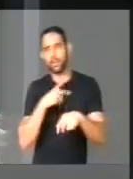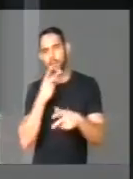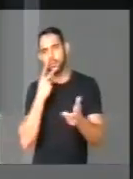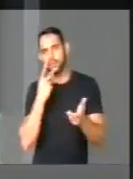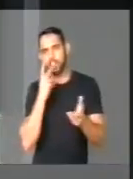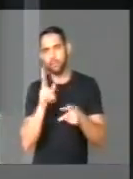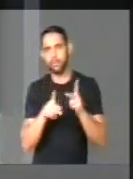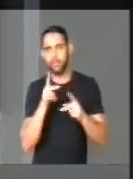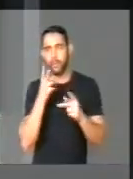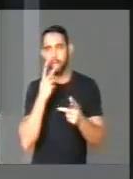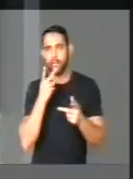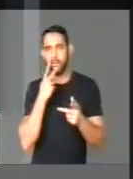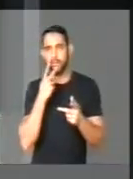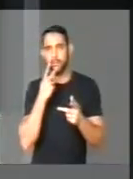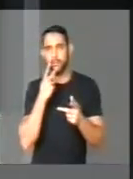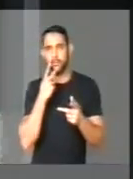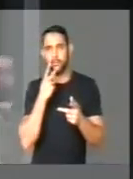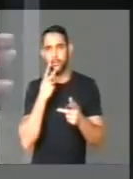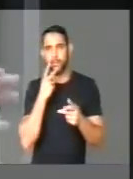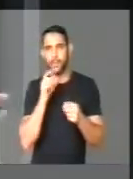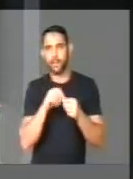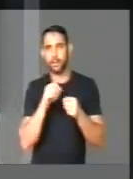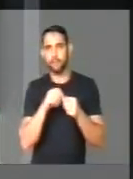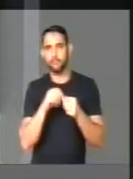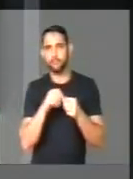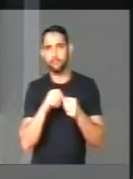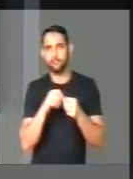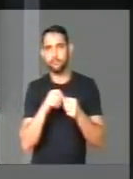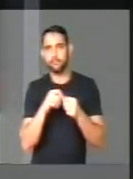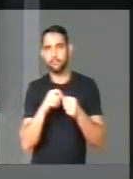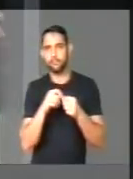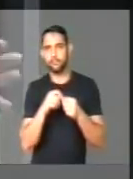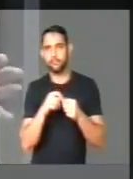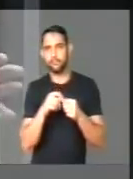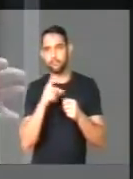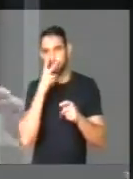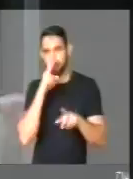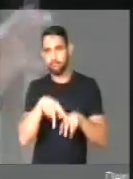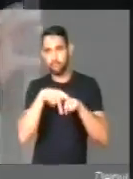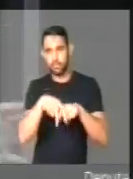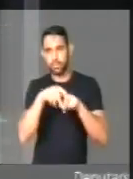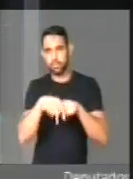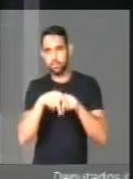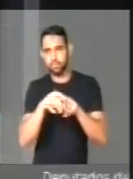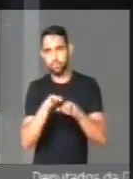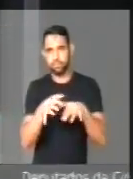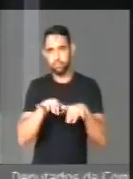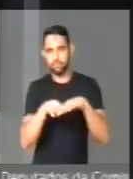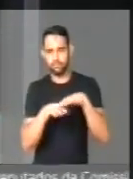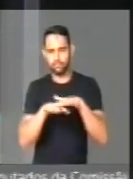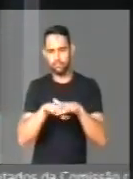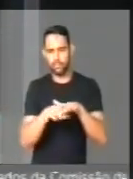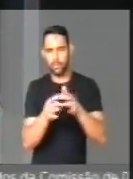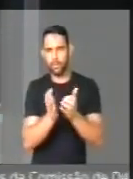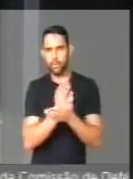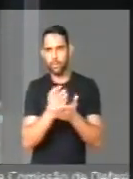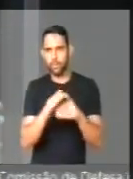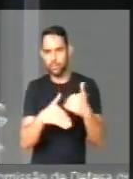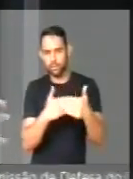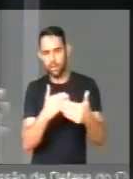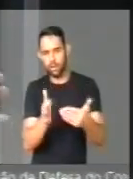ditado popular que fala que é no sacudir da carroça que as abóboras se acomodam. Qualquer